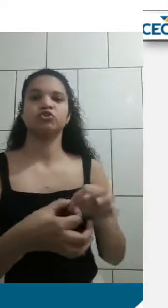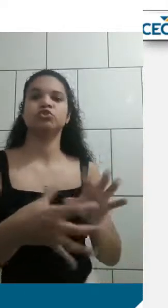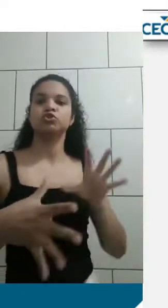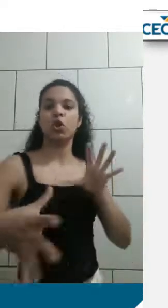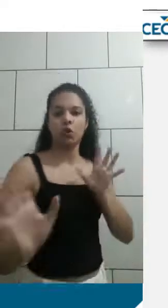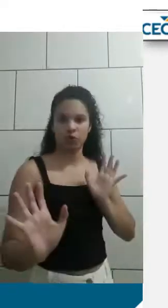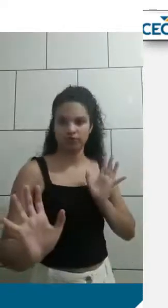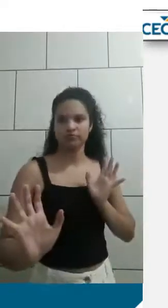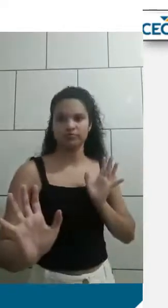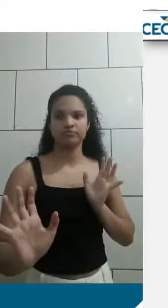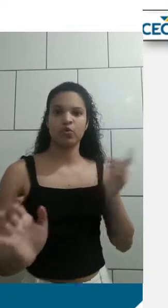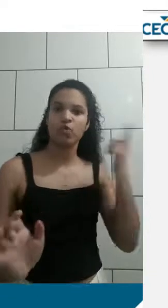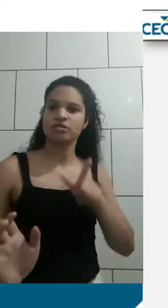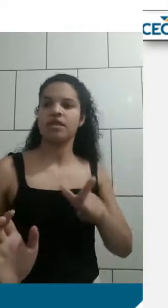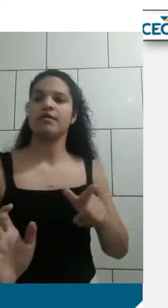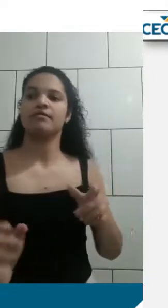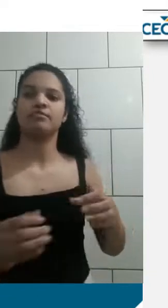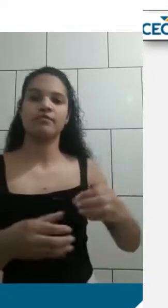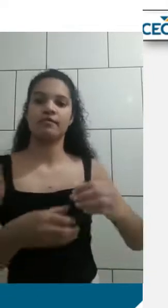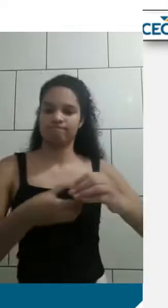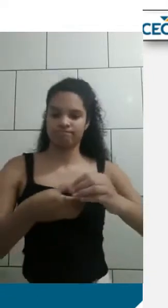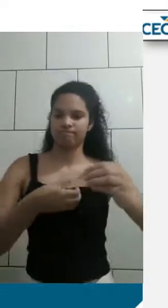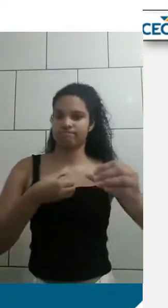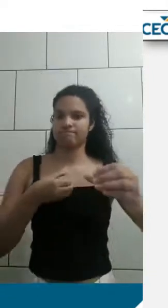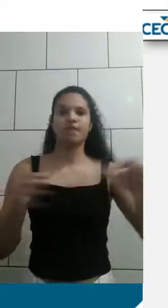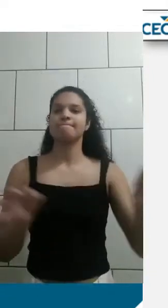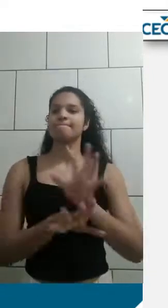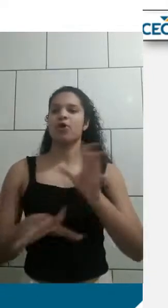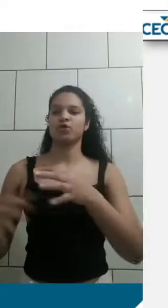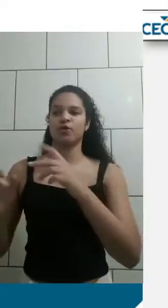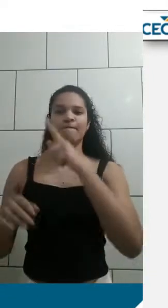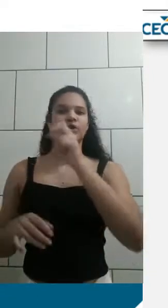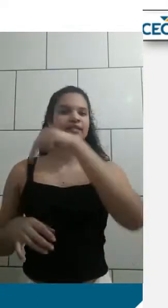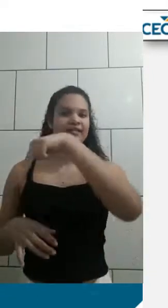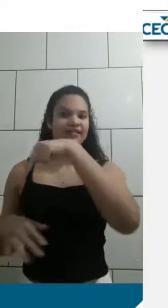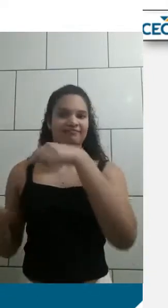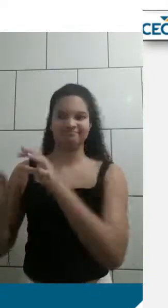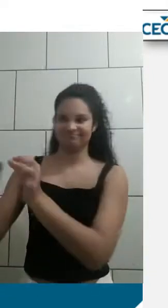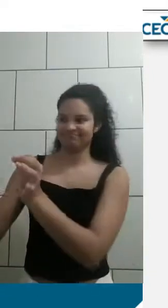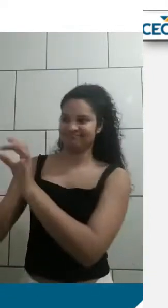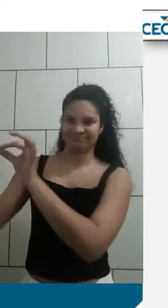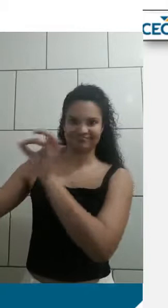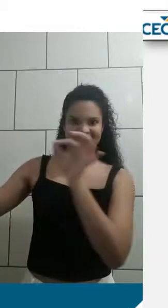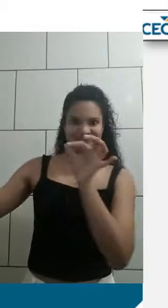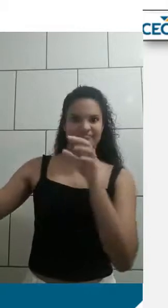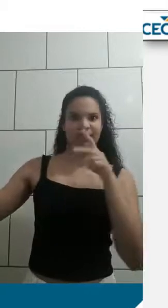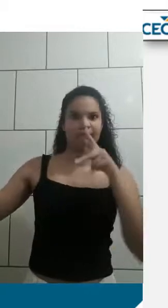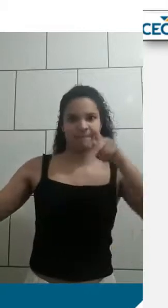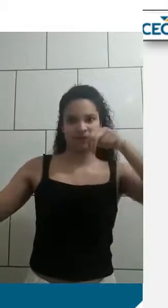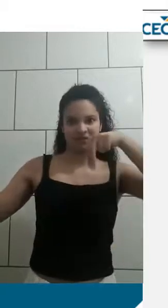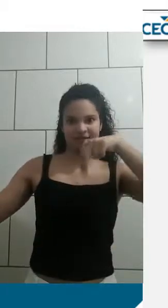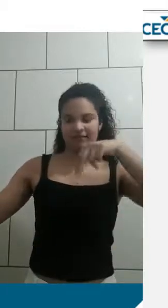mensageiro, as suminidades são separadas e a proteína está formada. O RNA mensageiro mais tarde vai ser